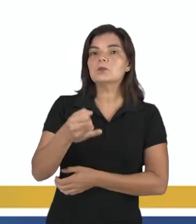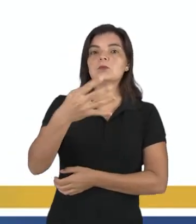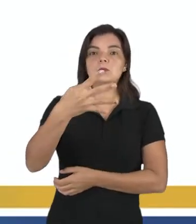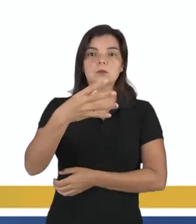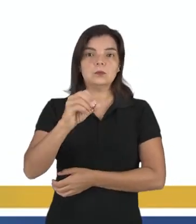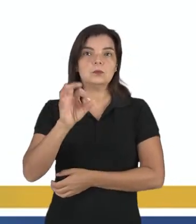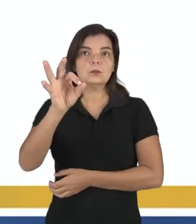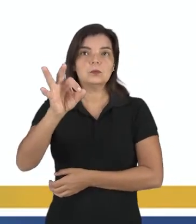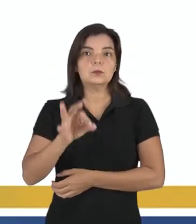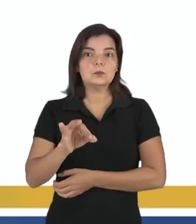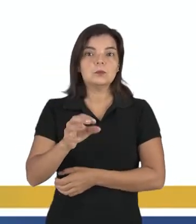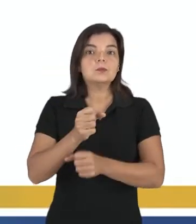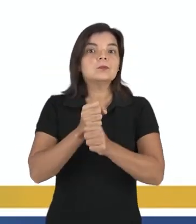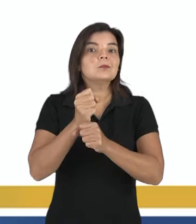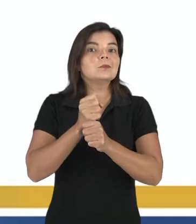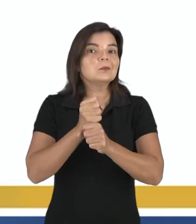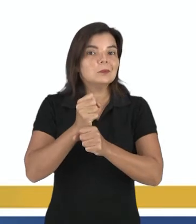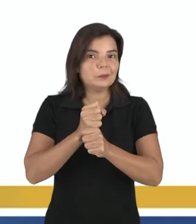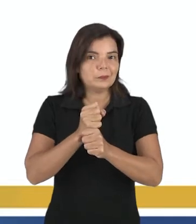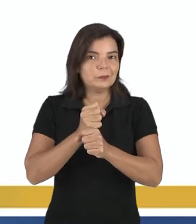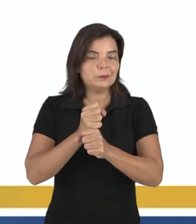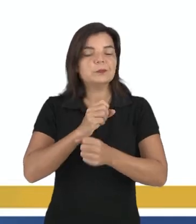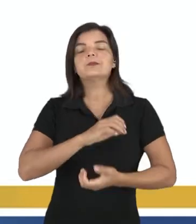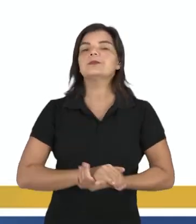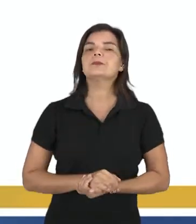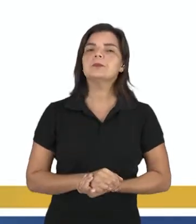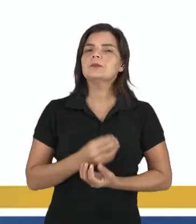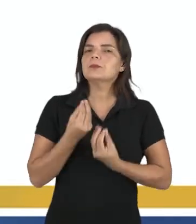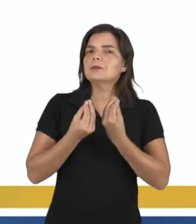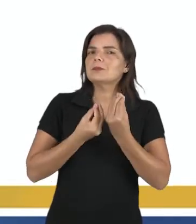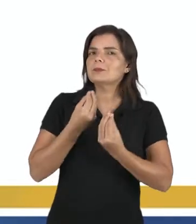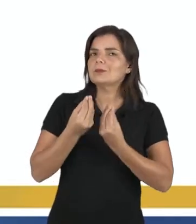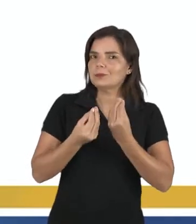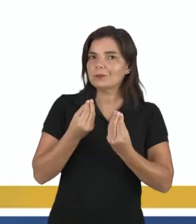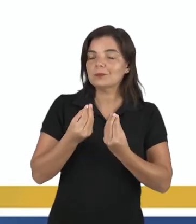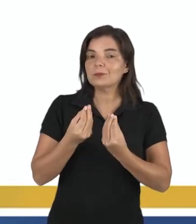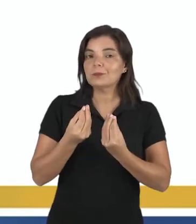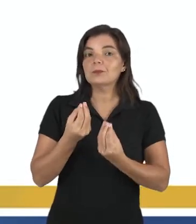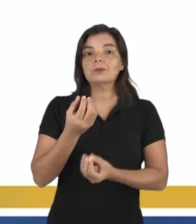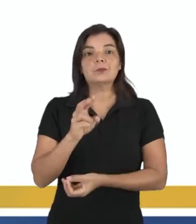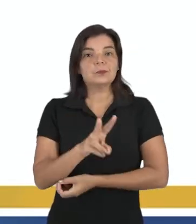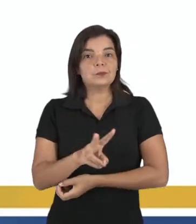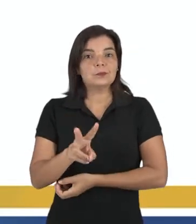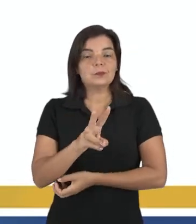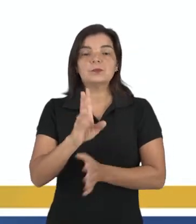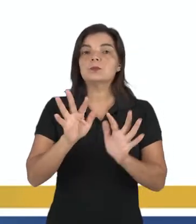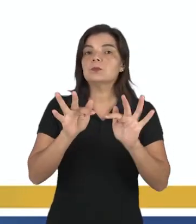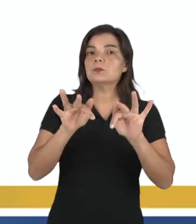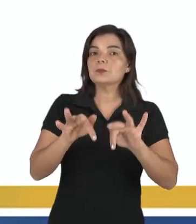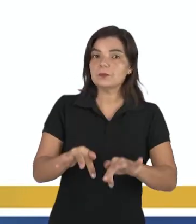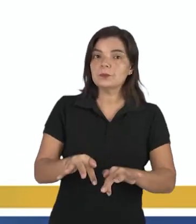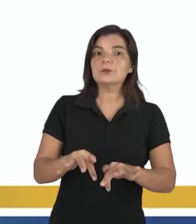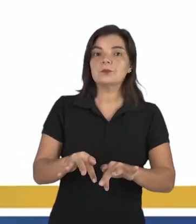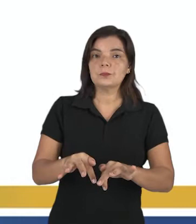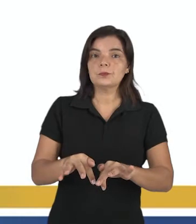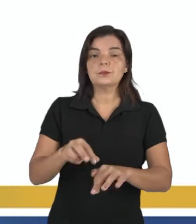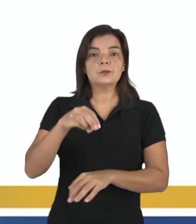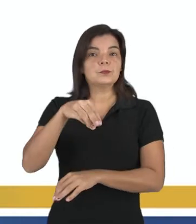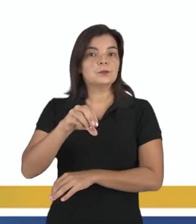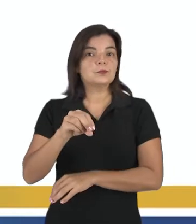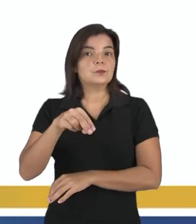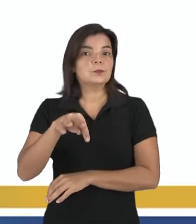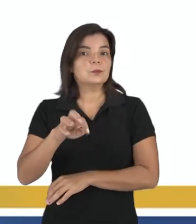de 40% ao ano. Como será esse valor no final de um